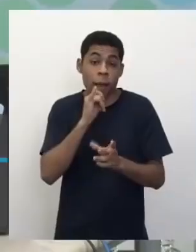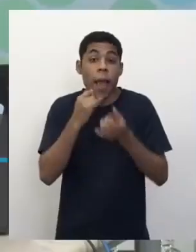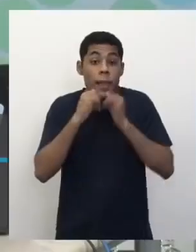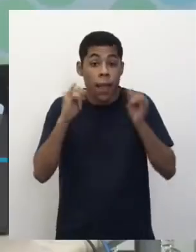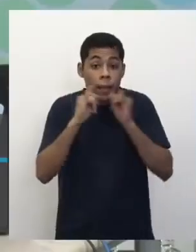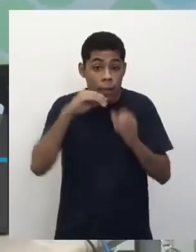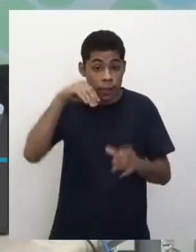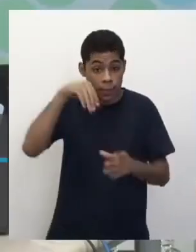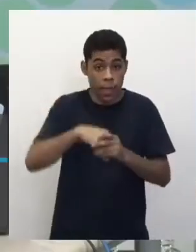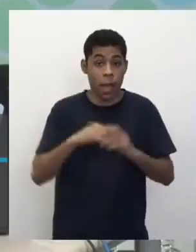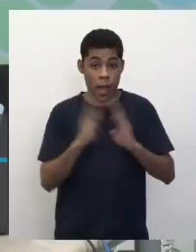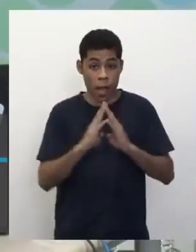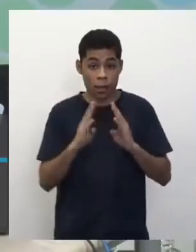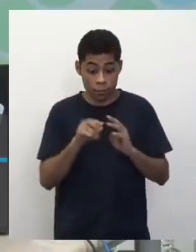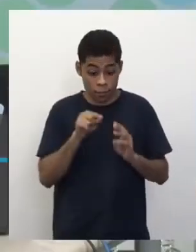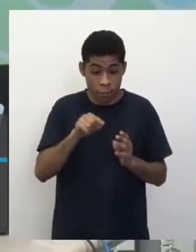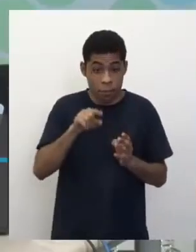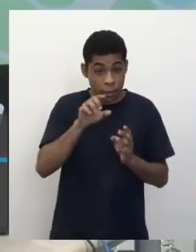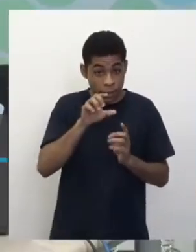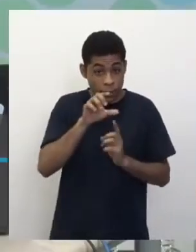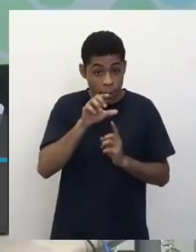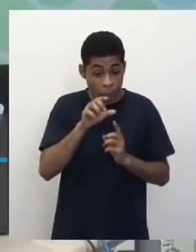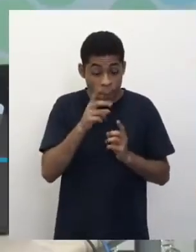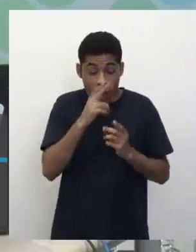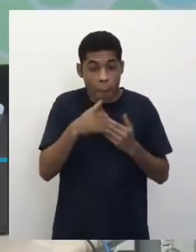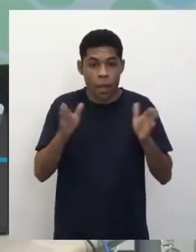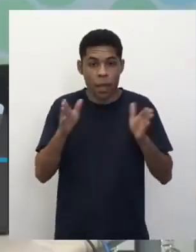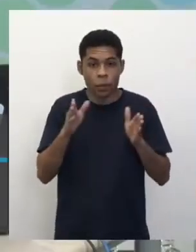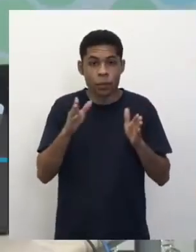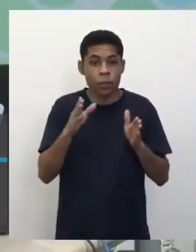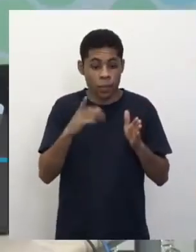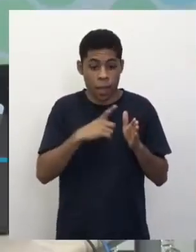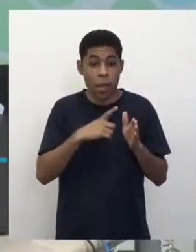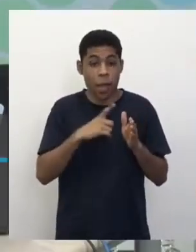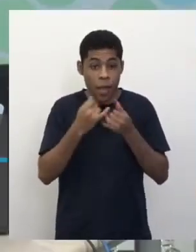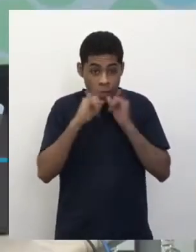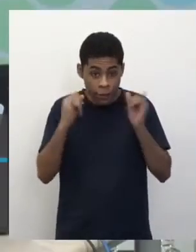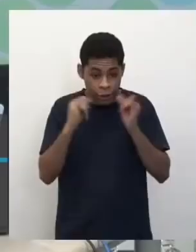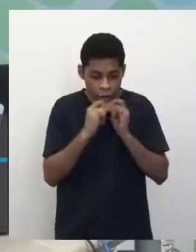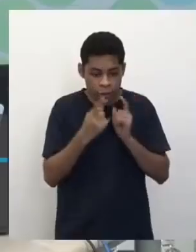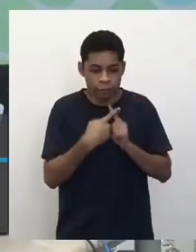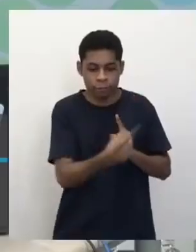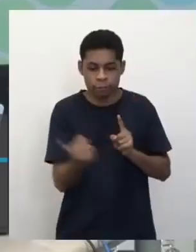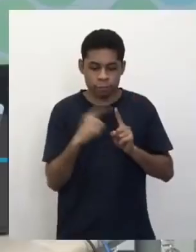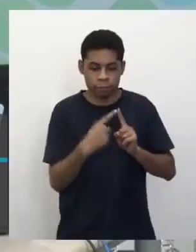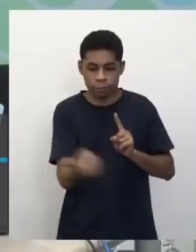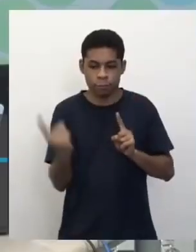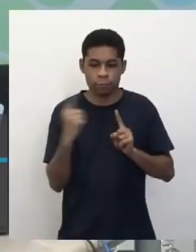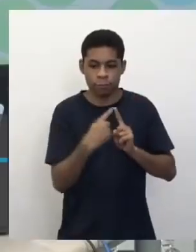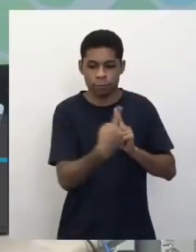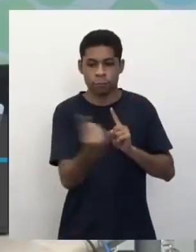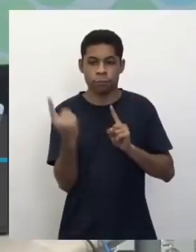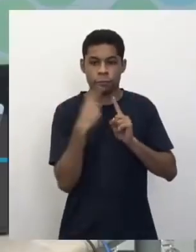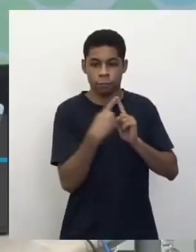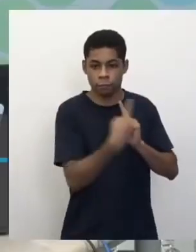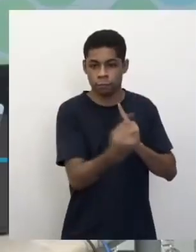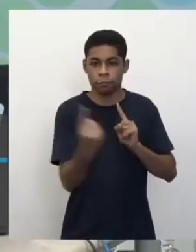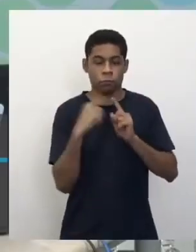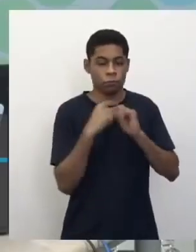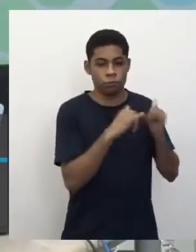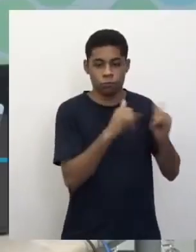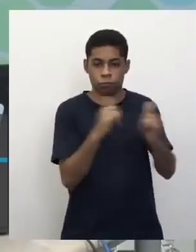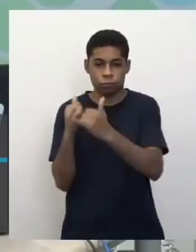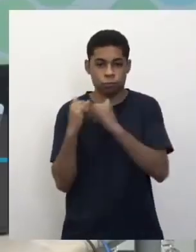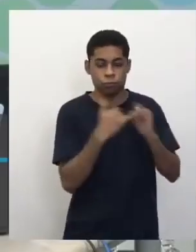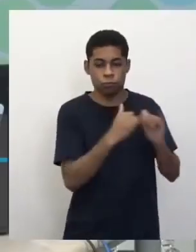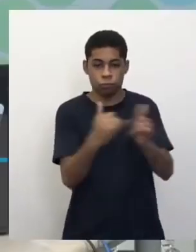Então, o circuito, ele está aberto, tá? A energia está passando, ele está circulando. No momento que você liga